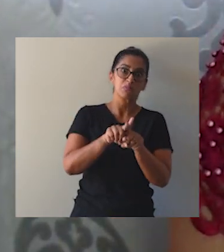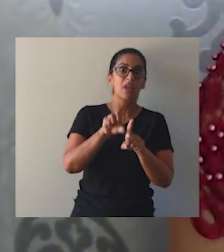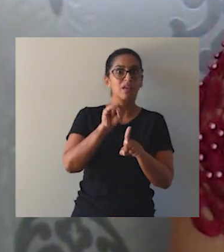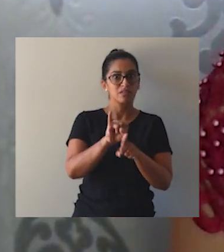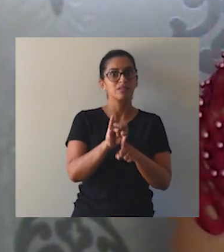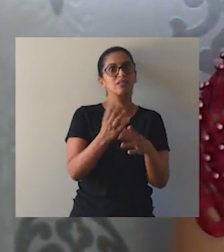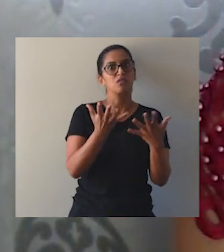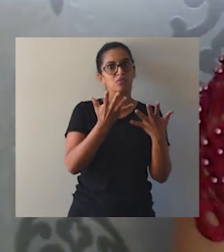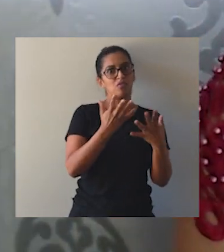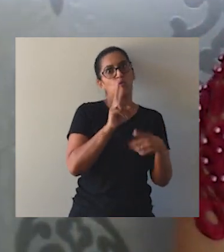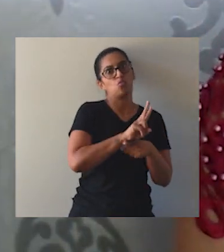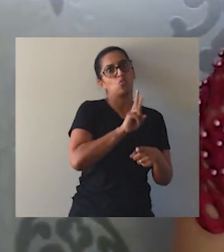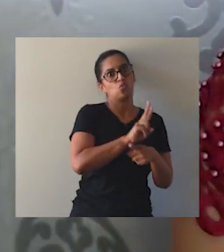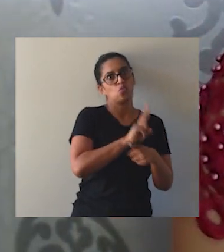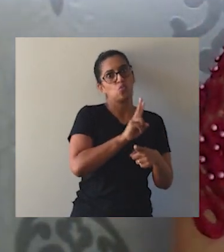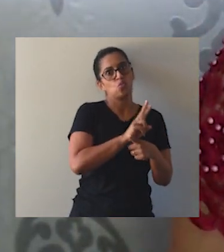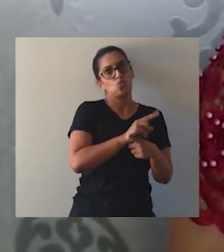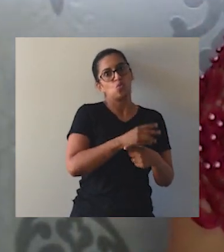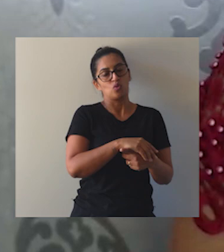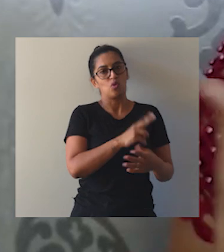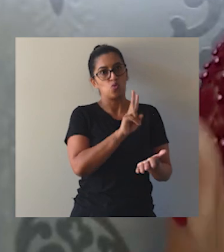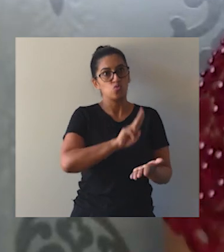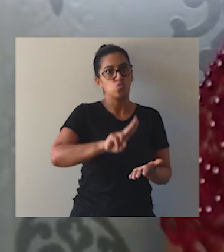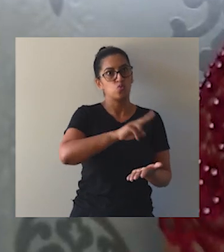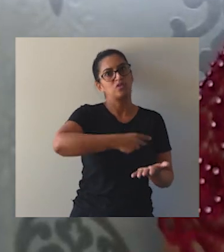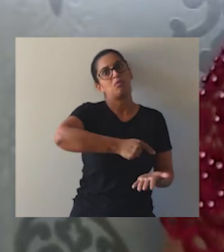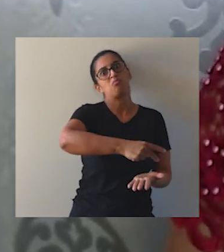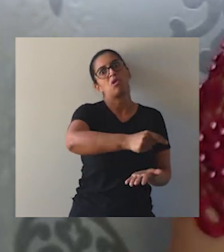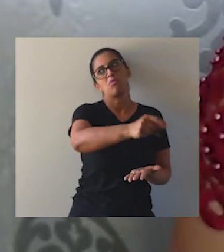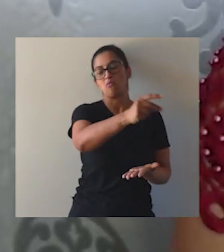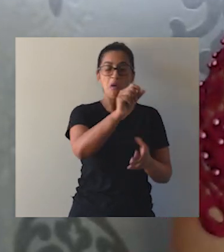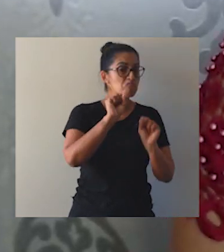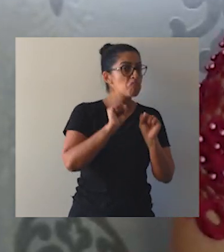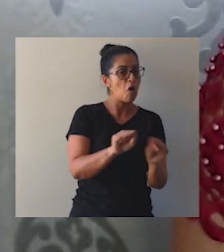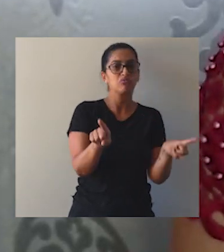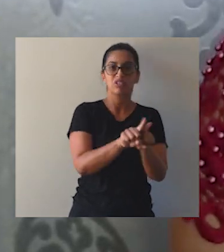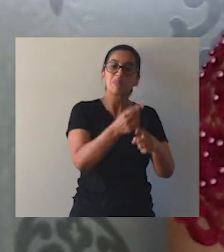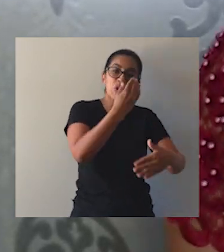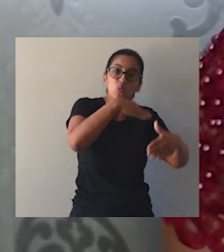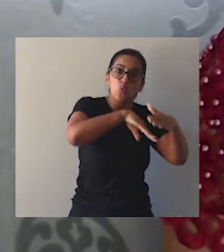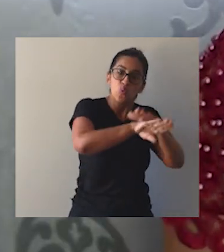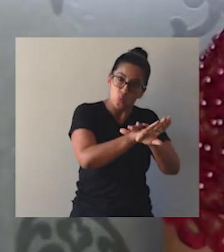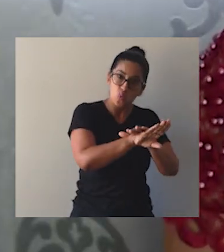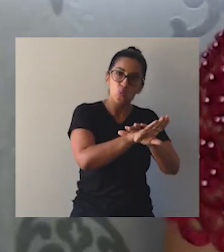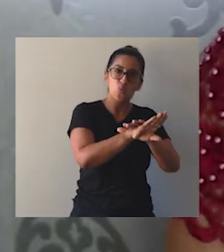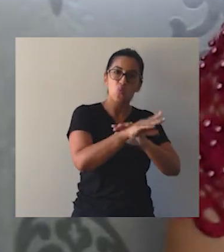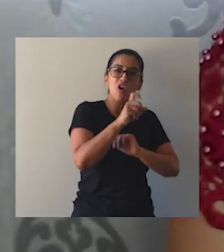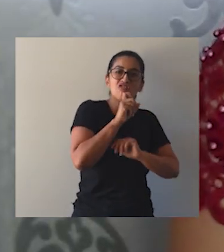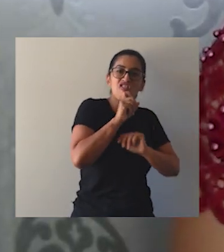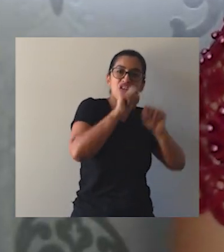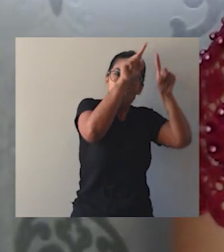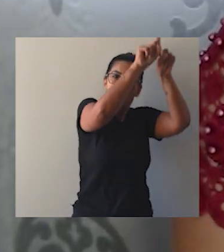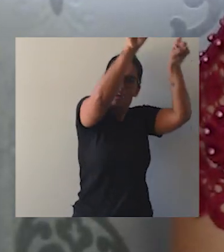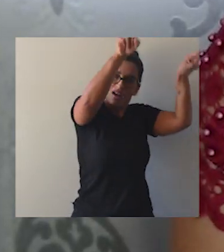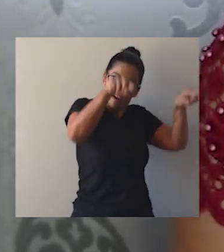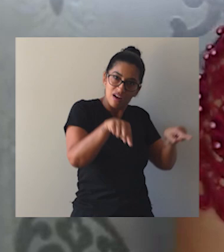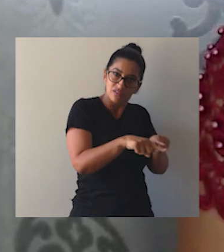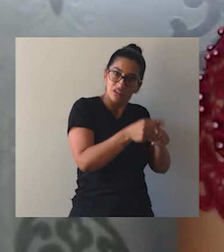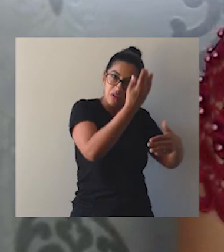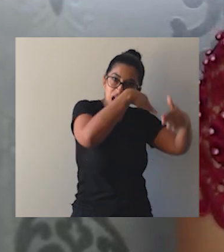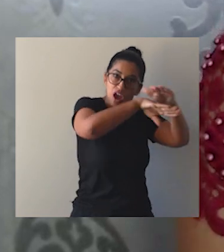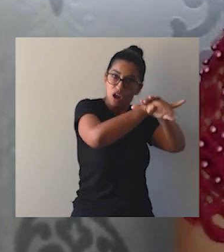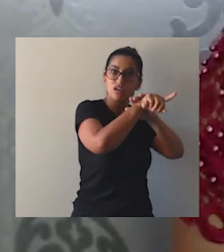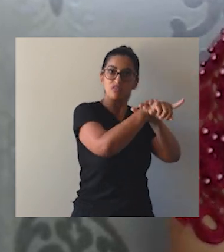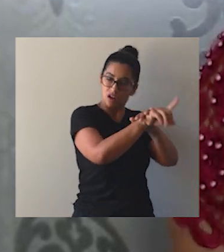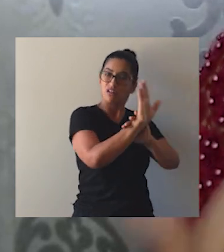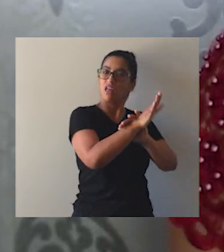trabalhar sensações, né? Se for frutas, eu posso trabalhar o formato de frutas. Isso aqui é um formato de frutas. Então, eu